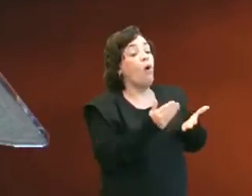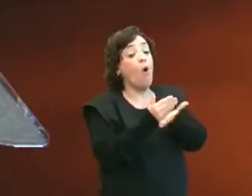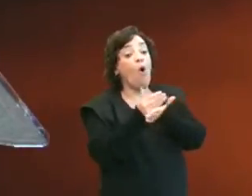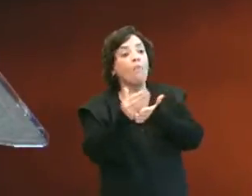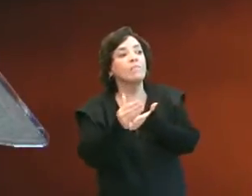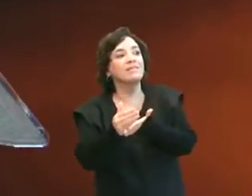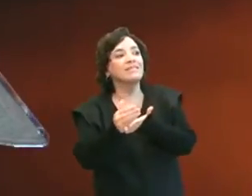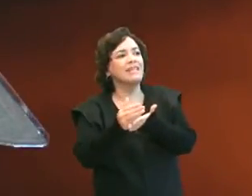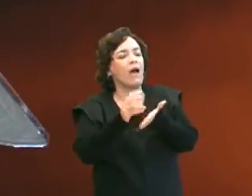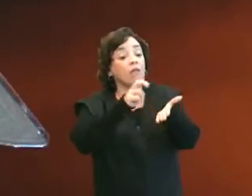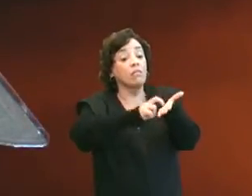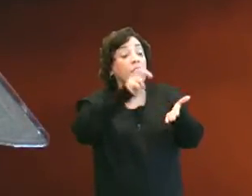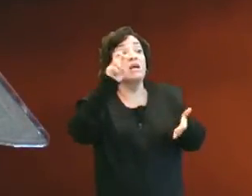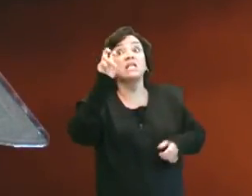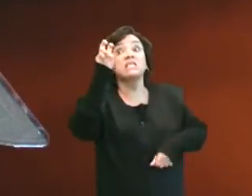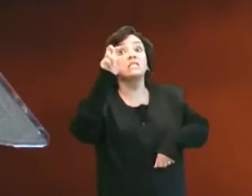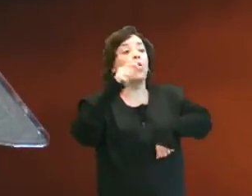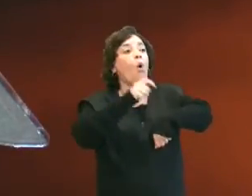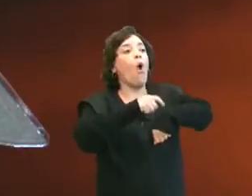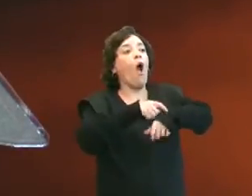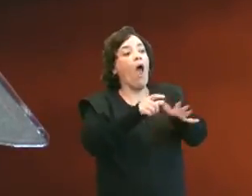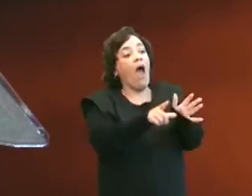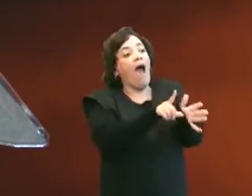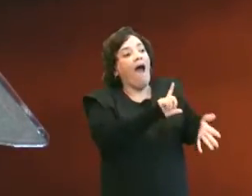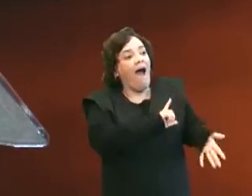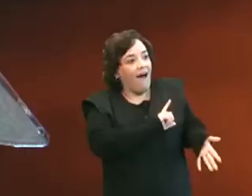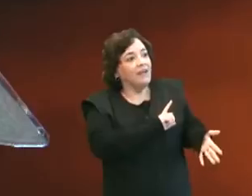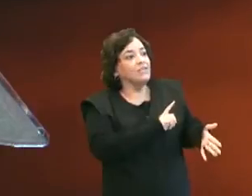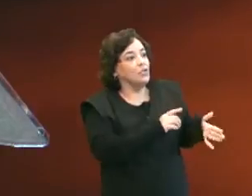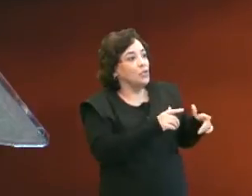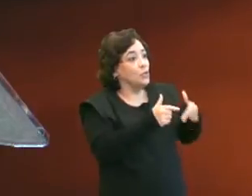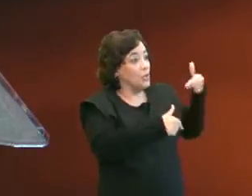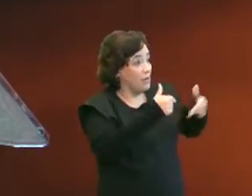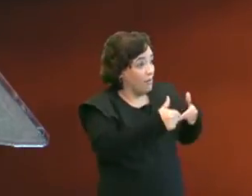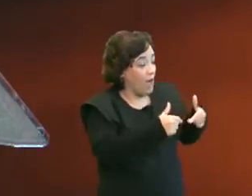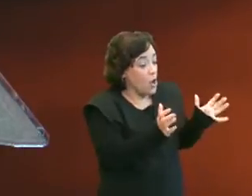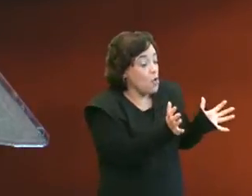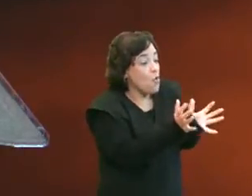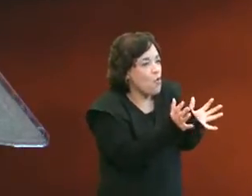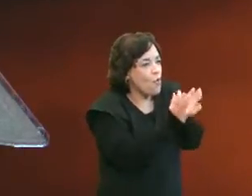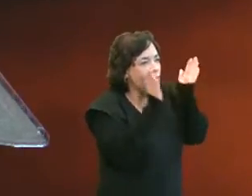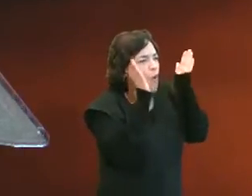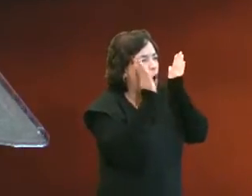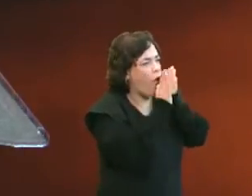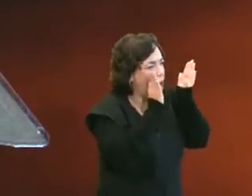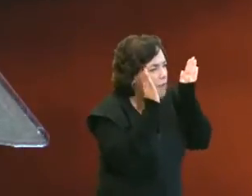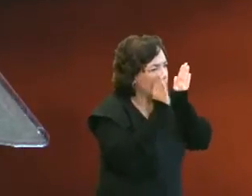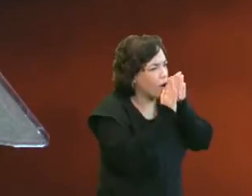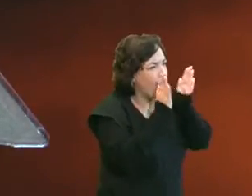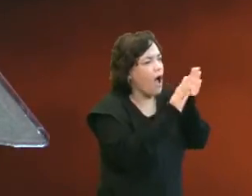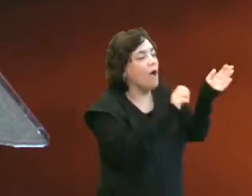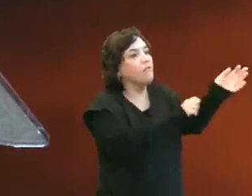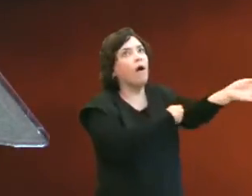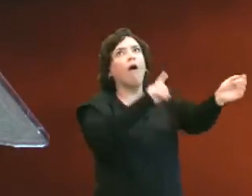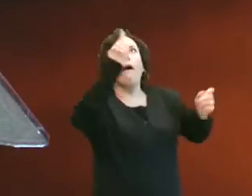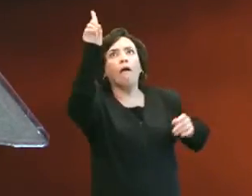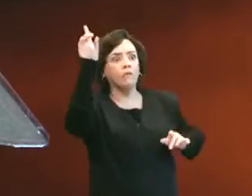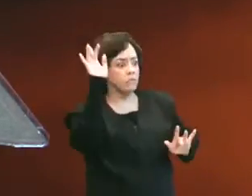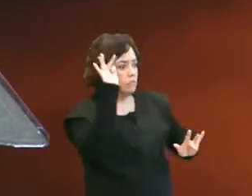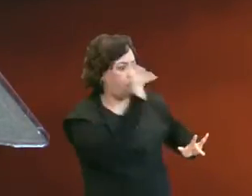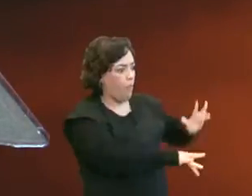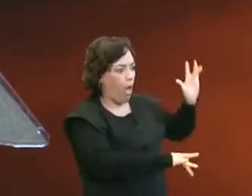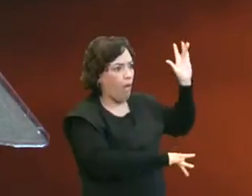manhã. Antes de começar o trabalho nas minas, eles oravam. E Deus começou a fazer coisas